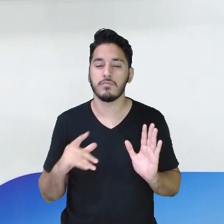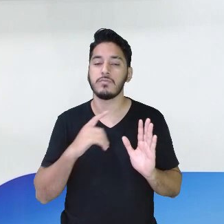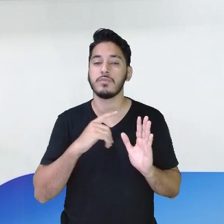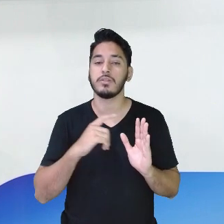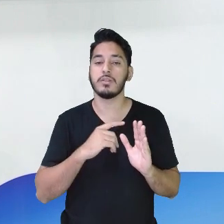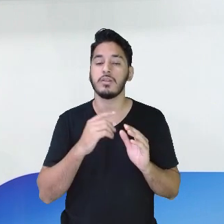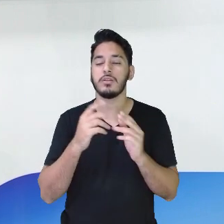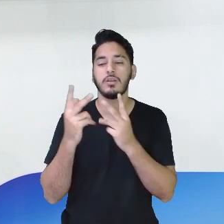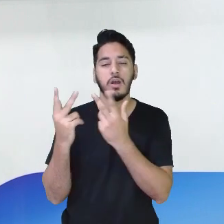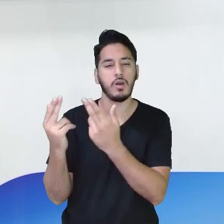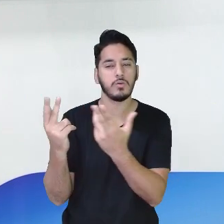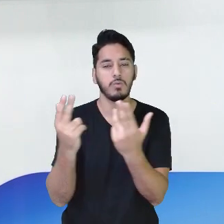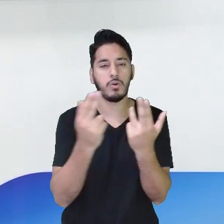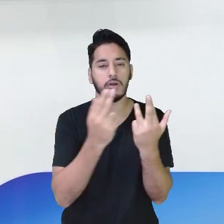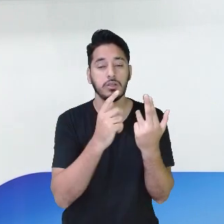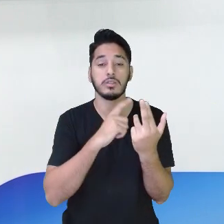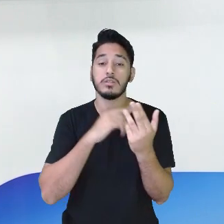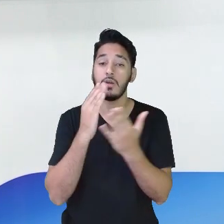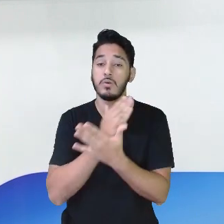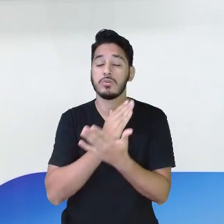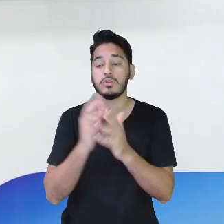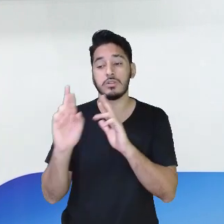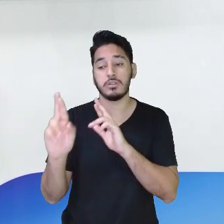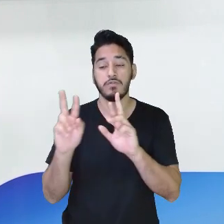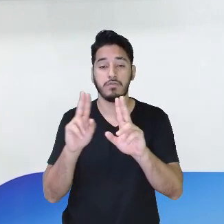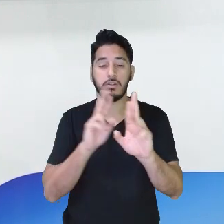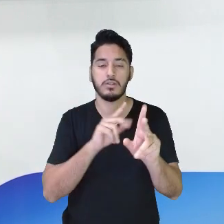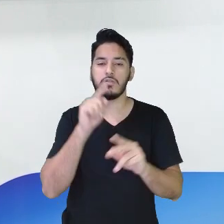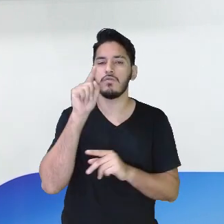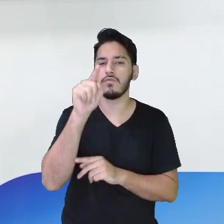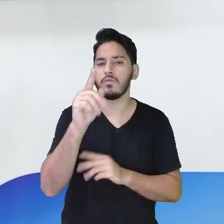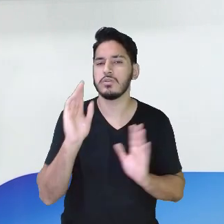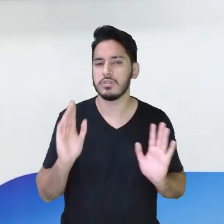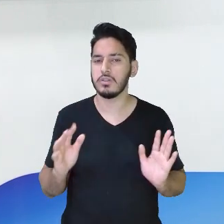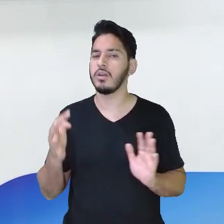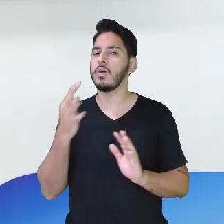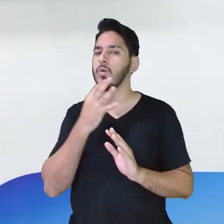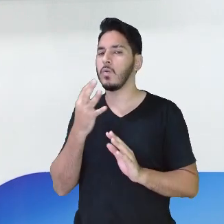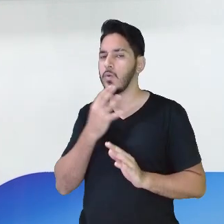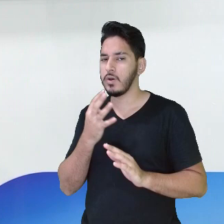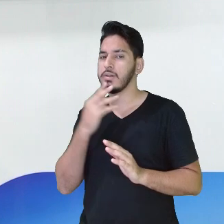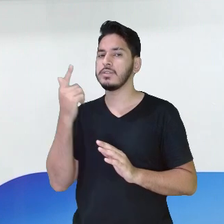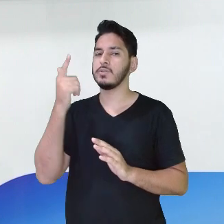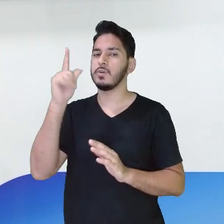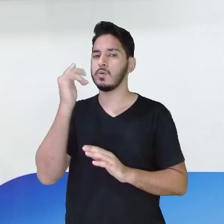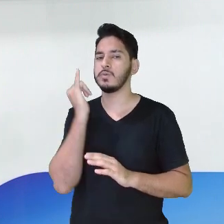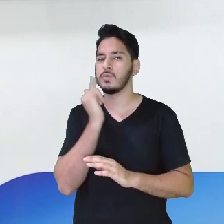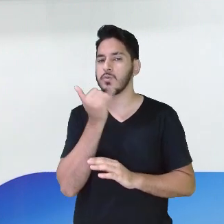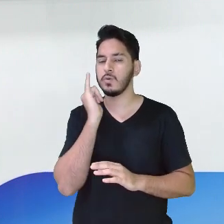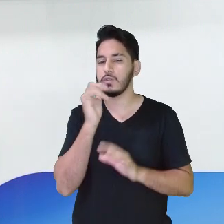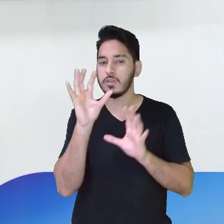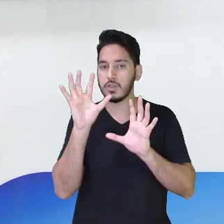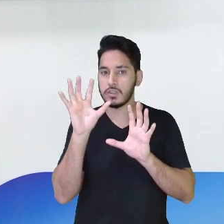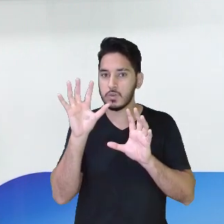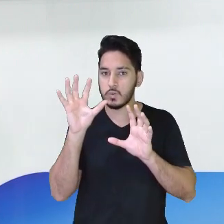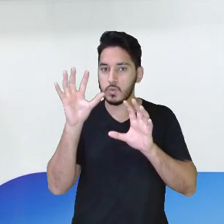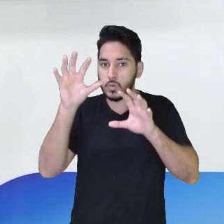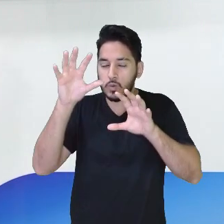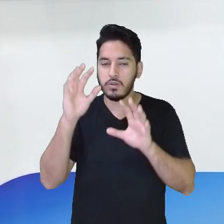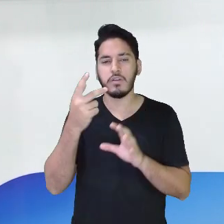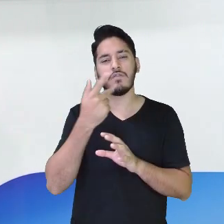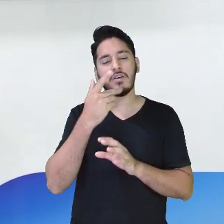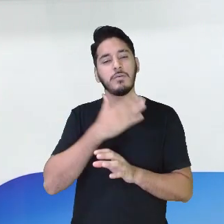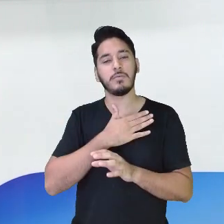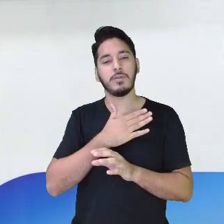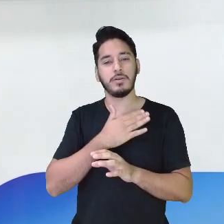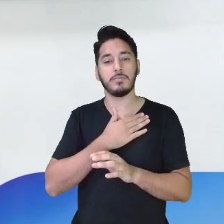as partes iguais e as partes que diferenciam. Você aí, conhece outros contos de assombração? Diz para mim lá